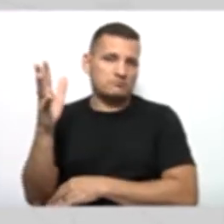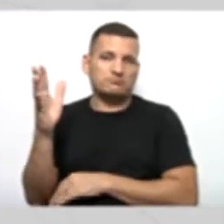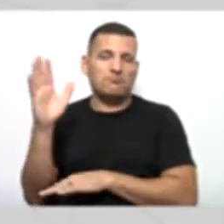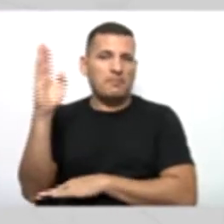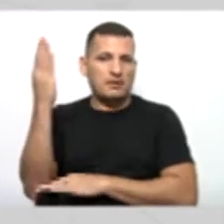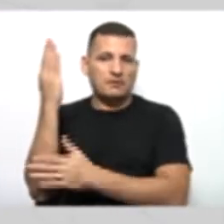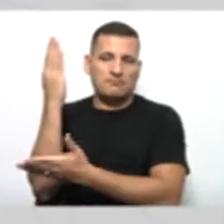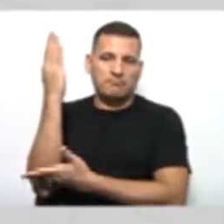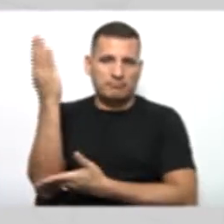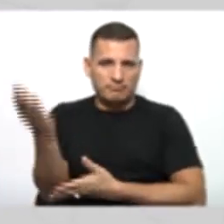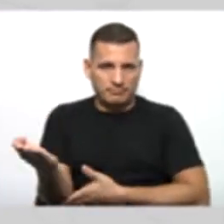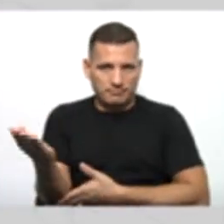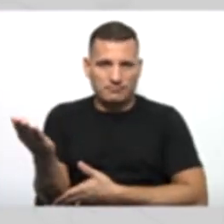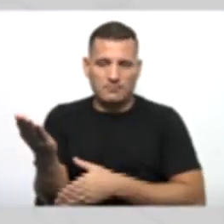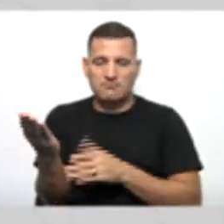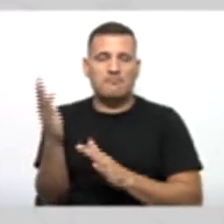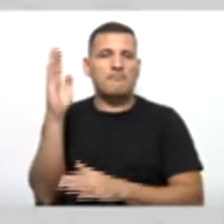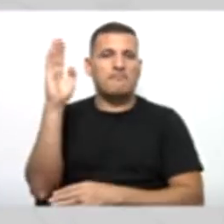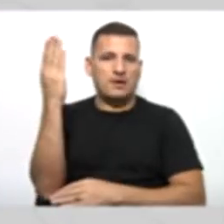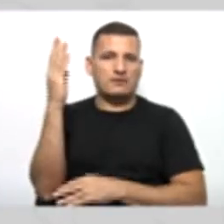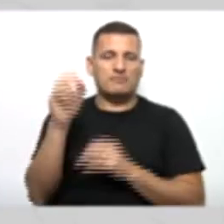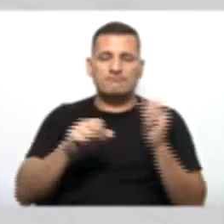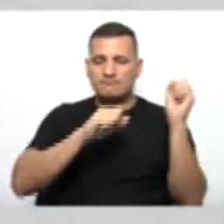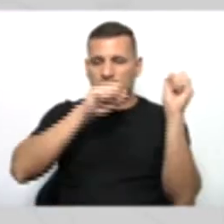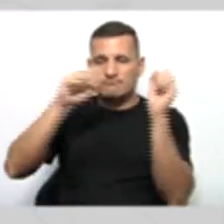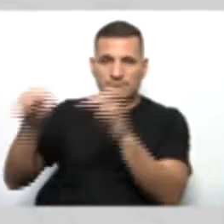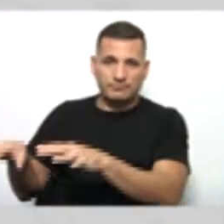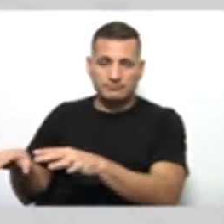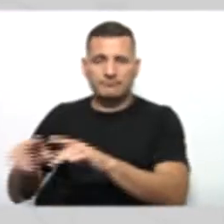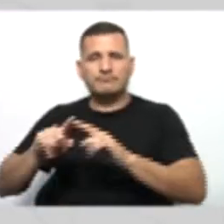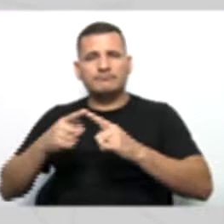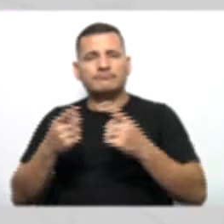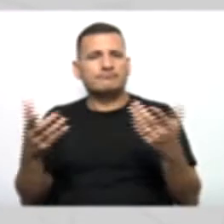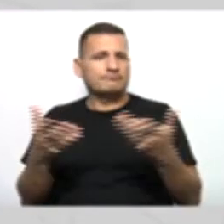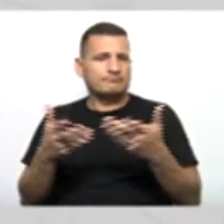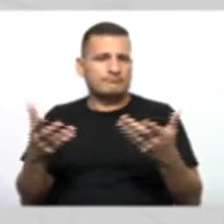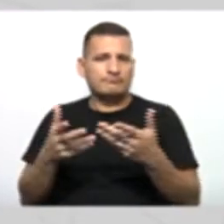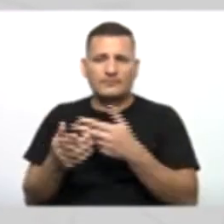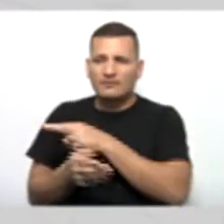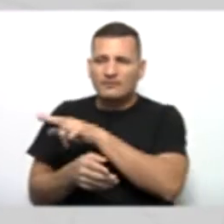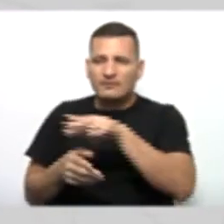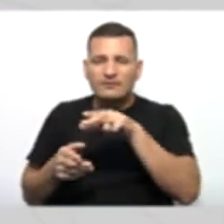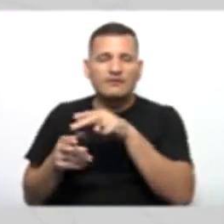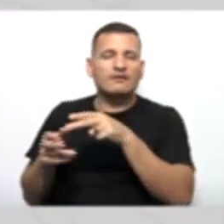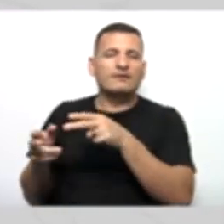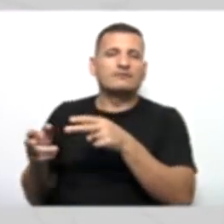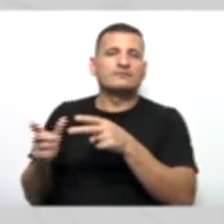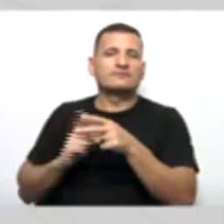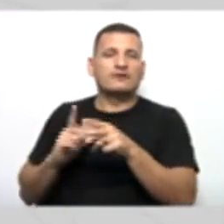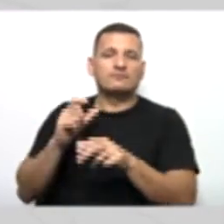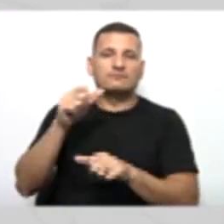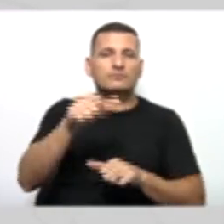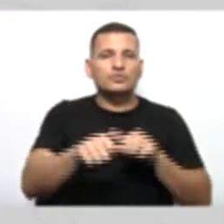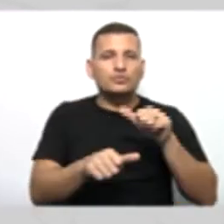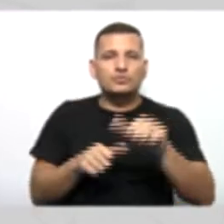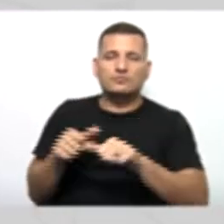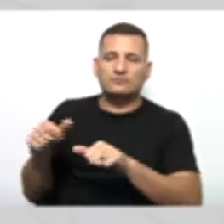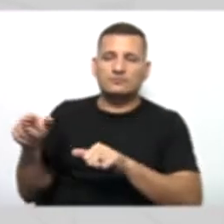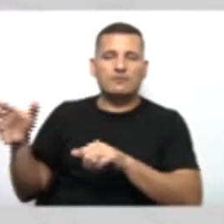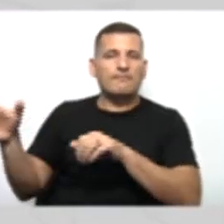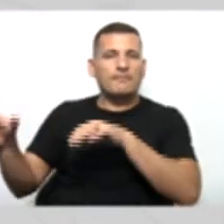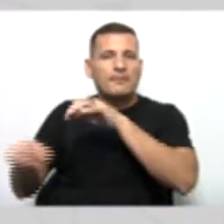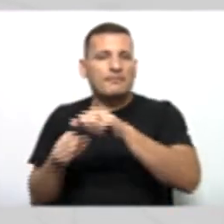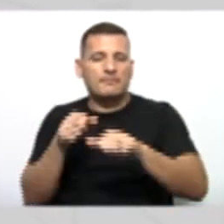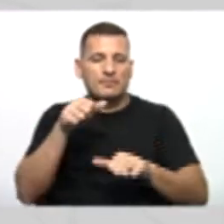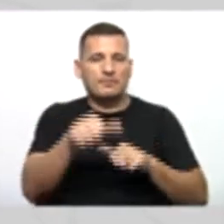madeira. Só que hoje nós temos uma grande modificação dos componentes da floresta. Por exemplo, hoje nós